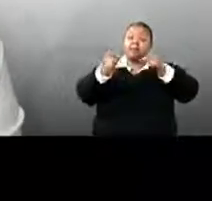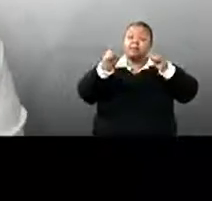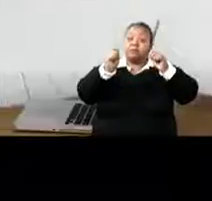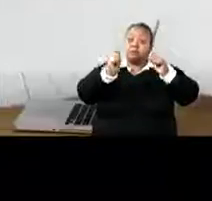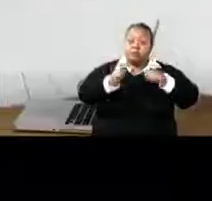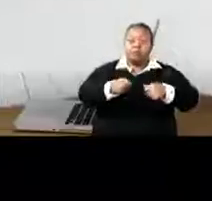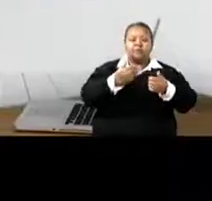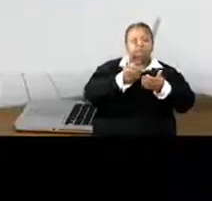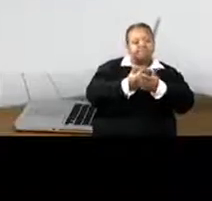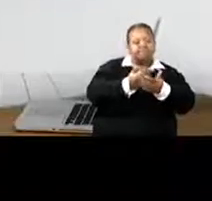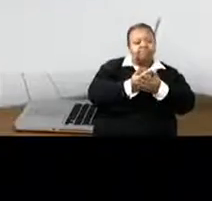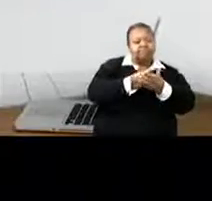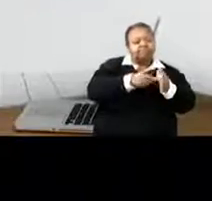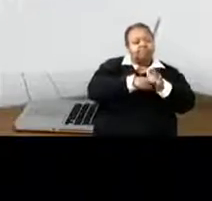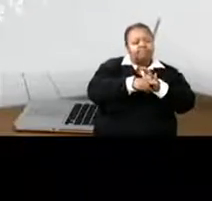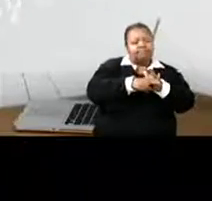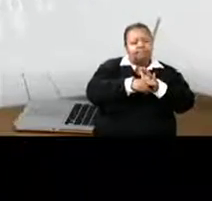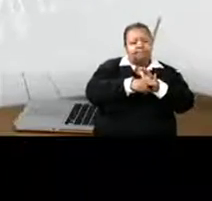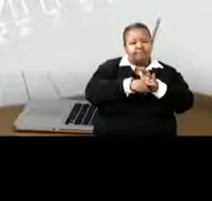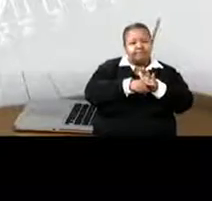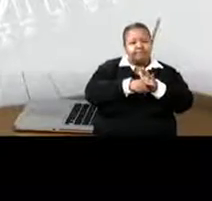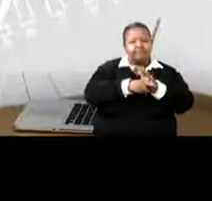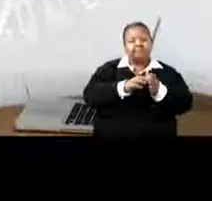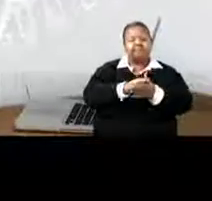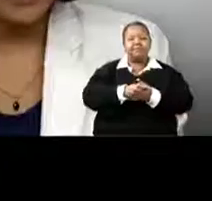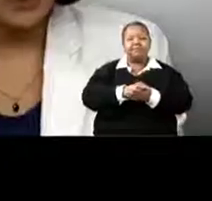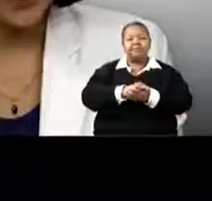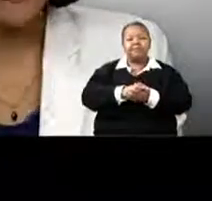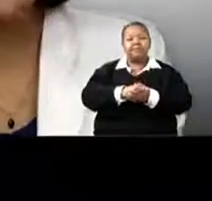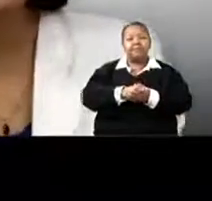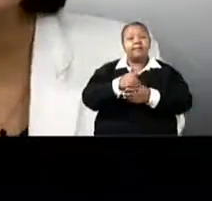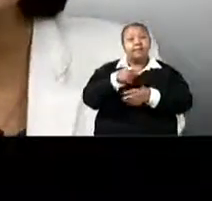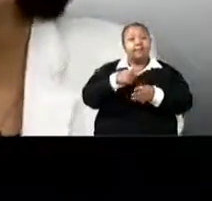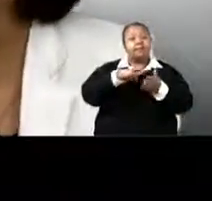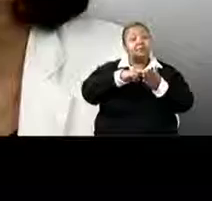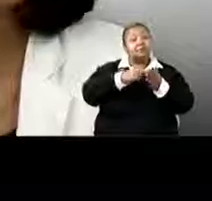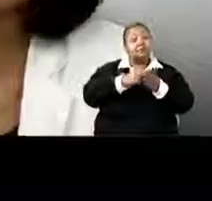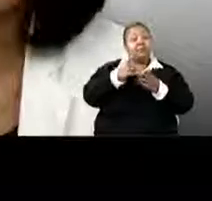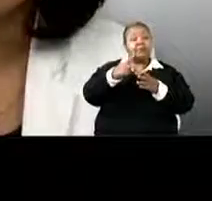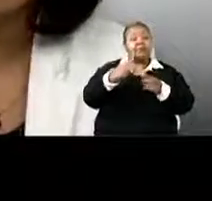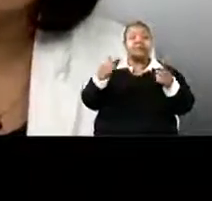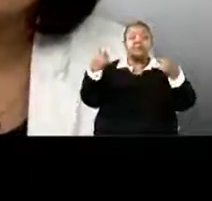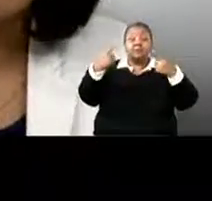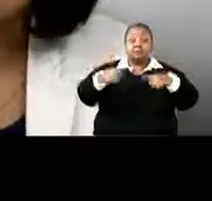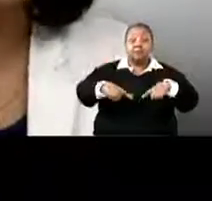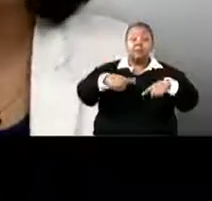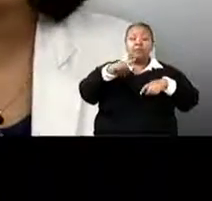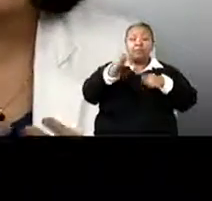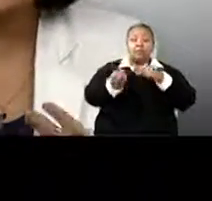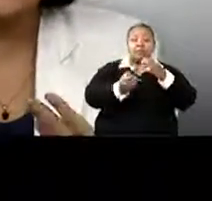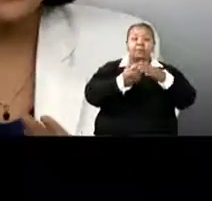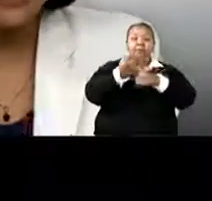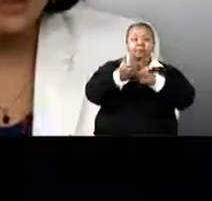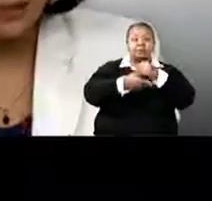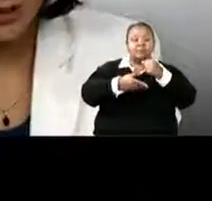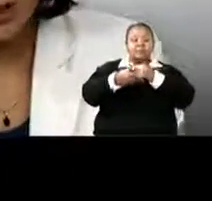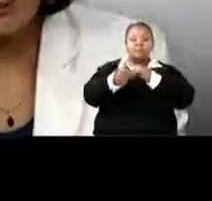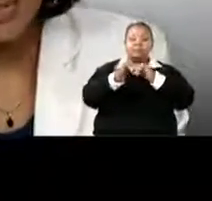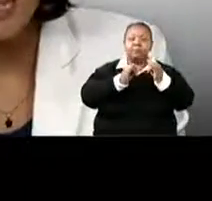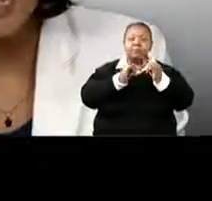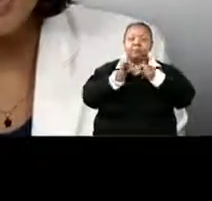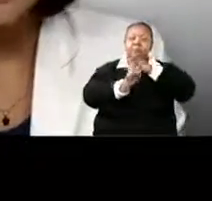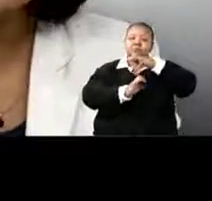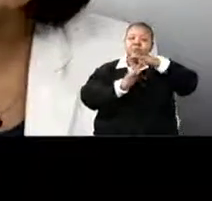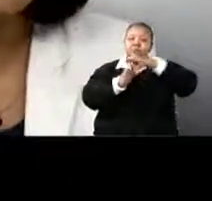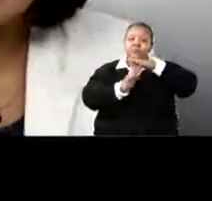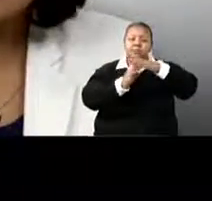de problematizar a situação apresentada isso significa que seu desafio foi elaborado com base nas informações de